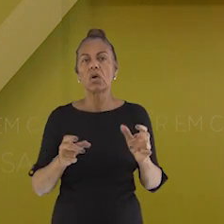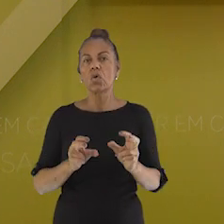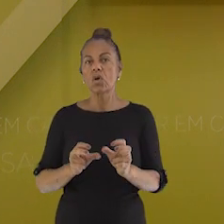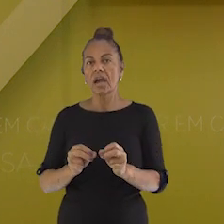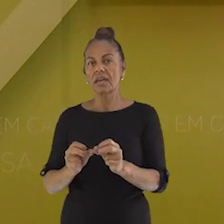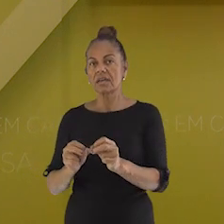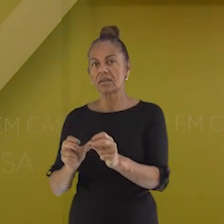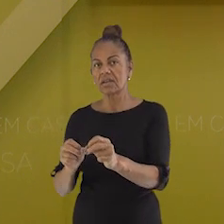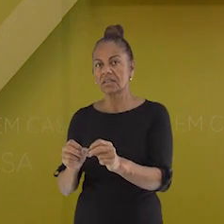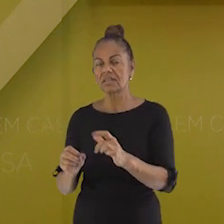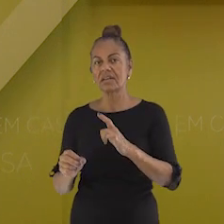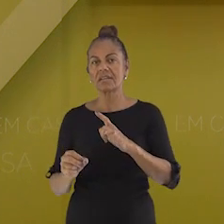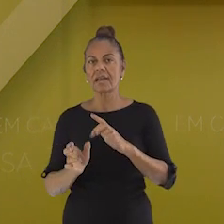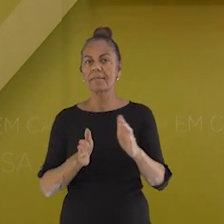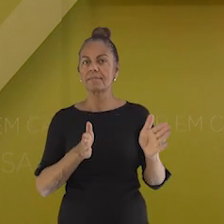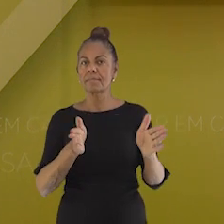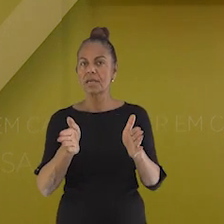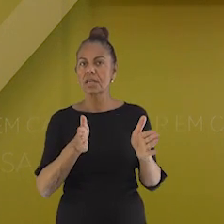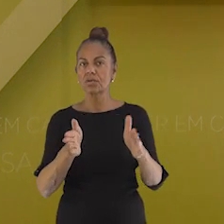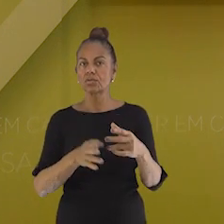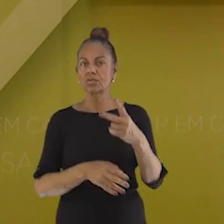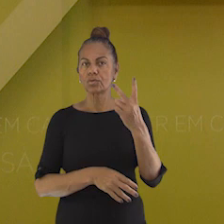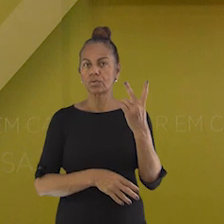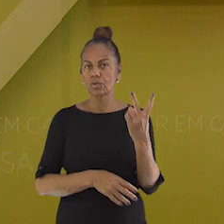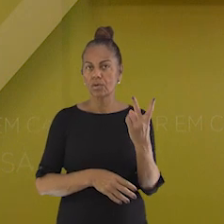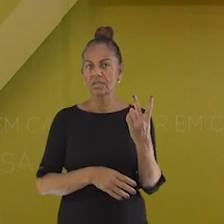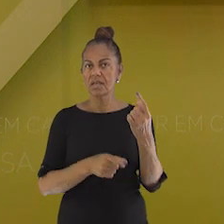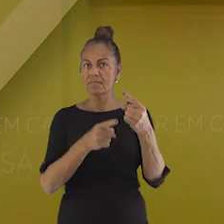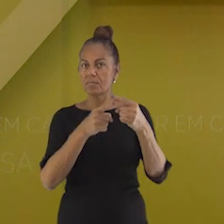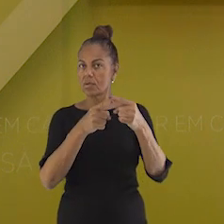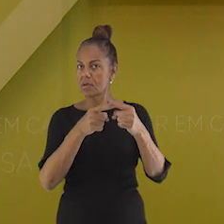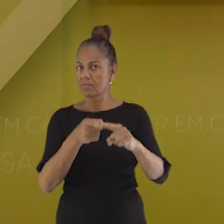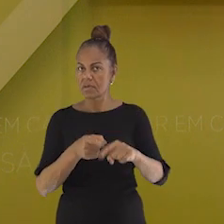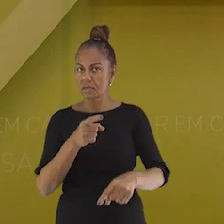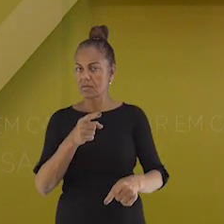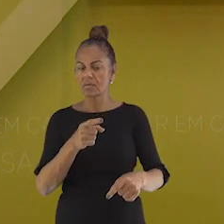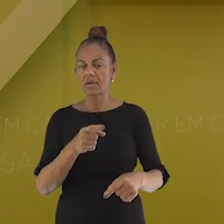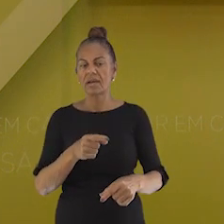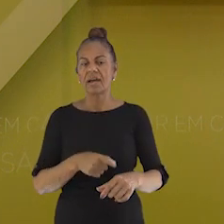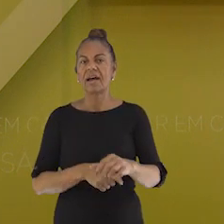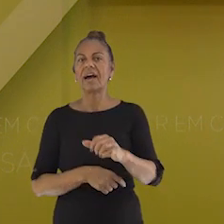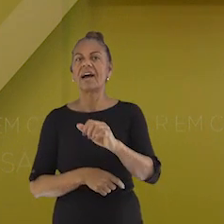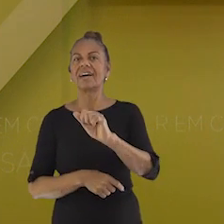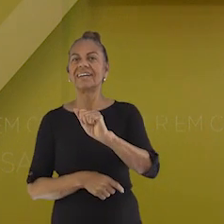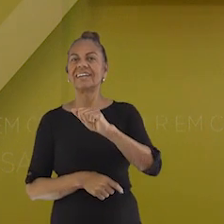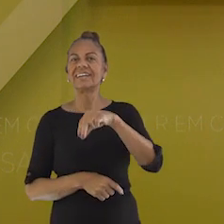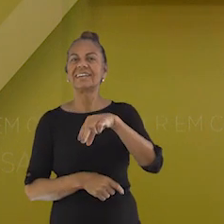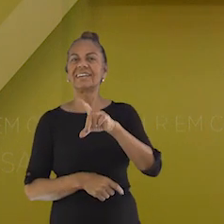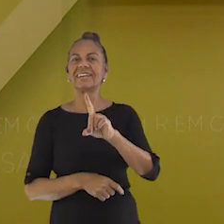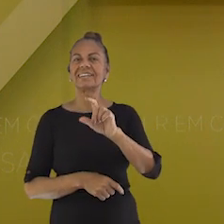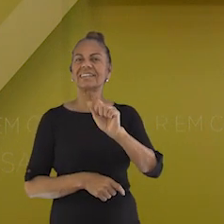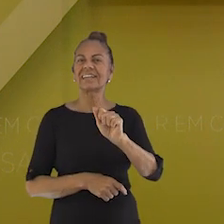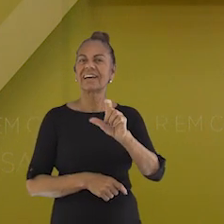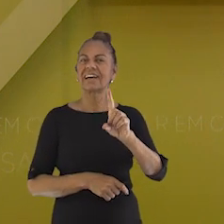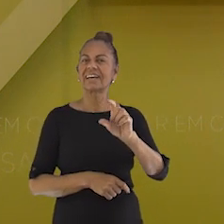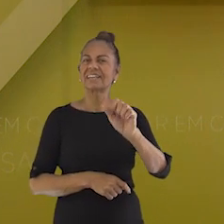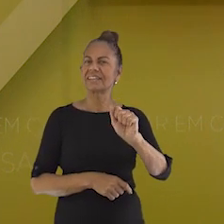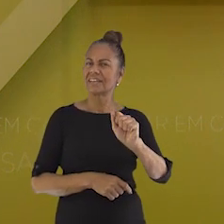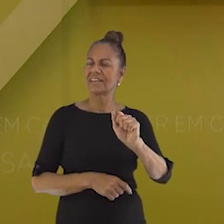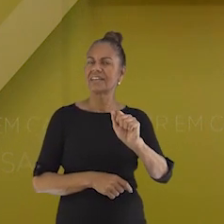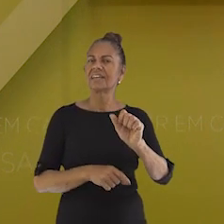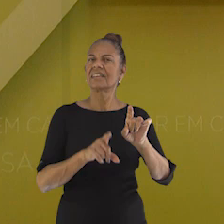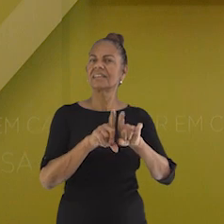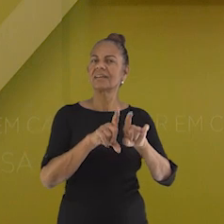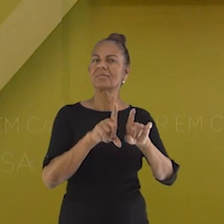ao caranguejo, existem 2 períodos de proibição de cata, a andada e o defeso. E